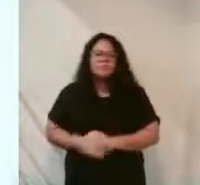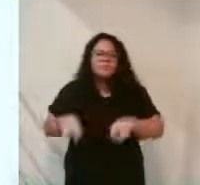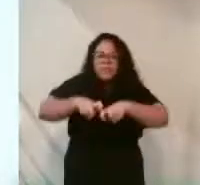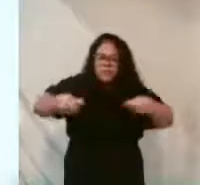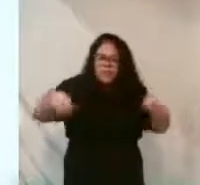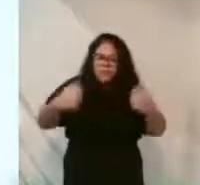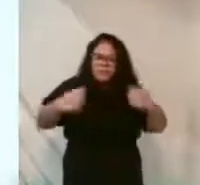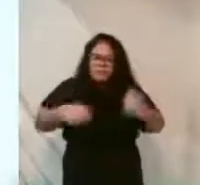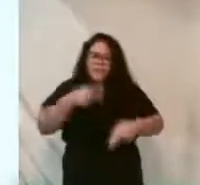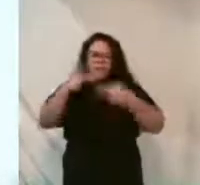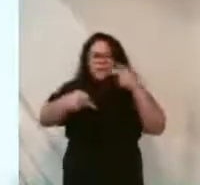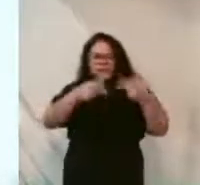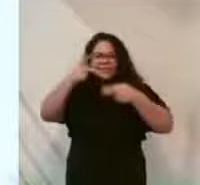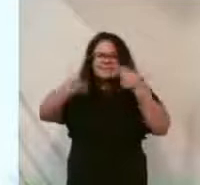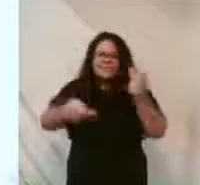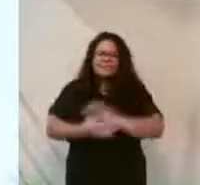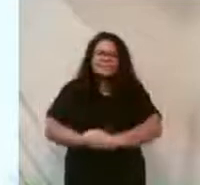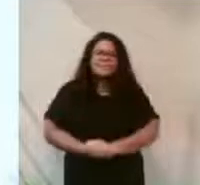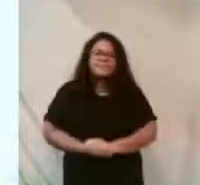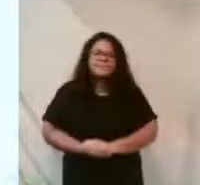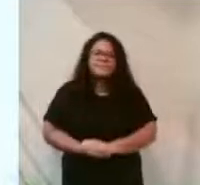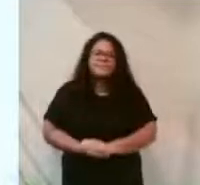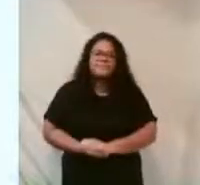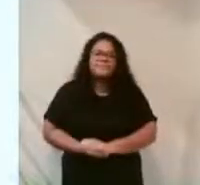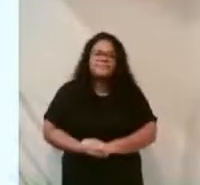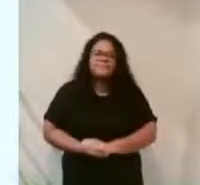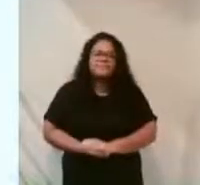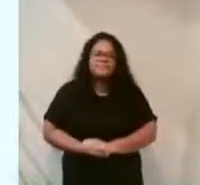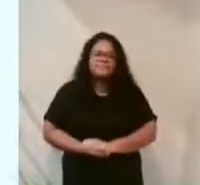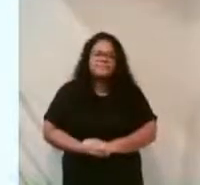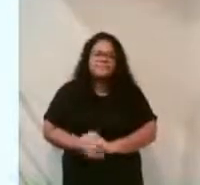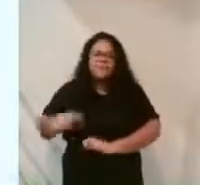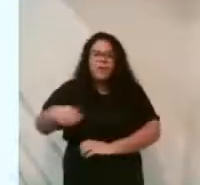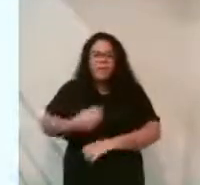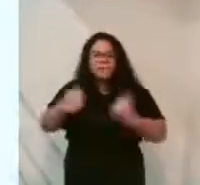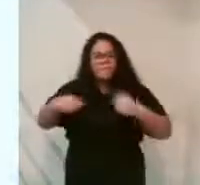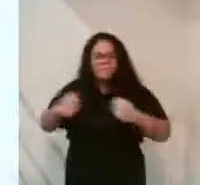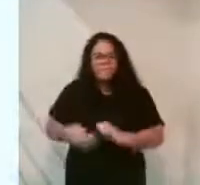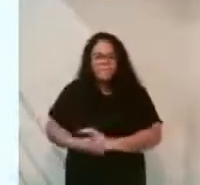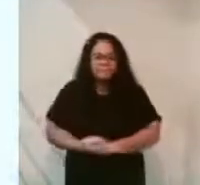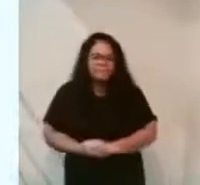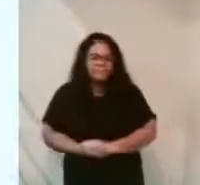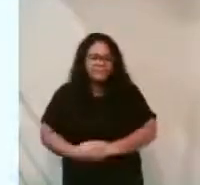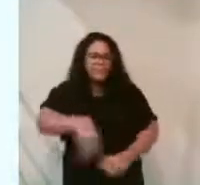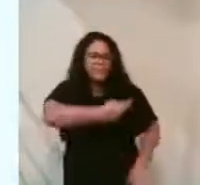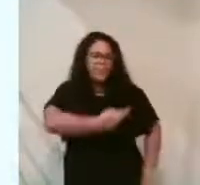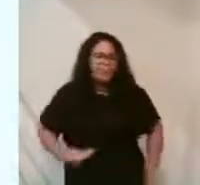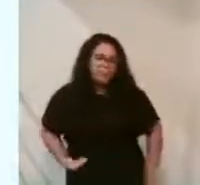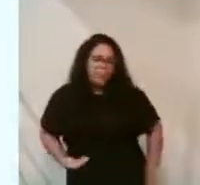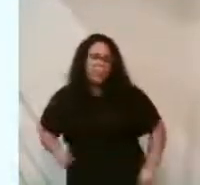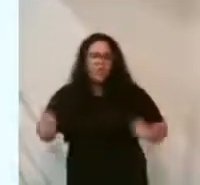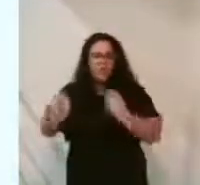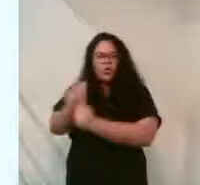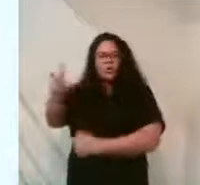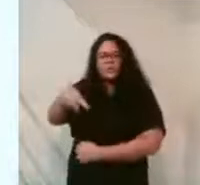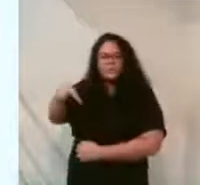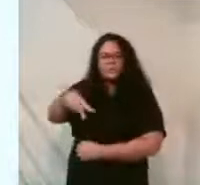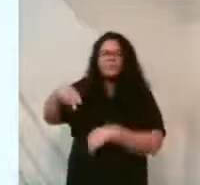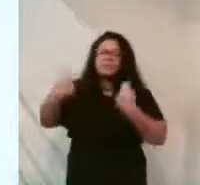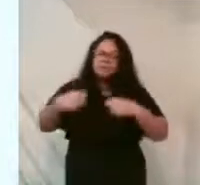Que a gente possa poder sentar com o poder público e privado nessa mesa, seja composta também, não